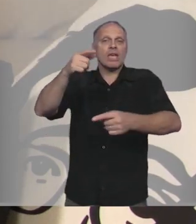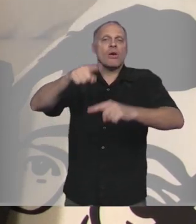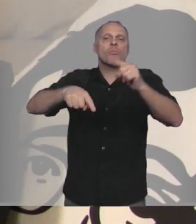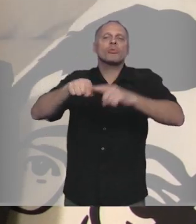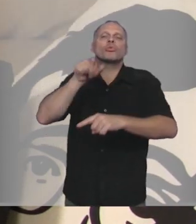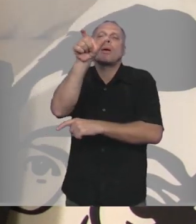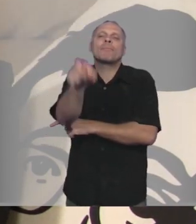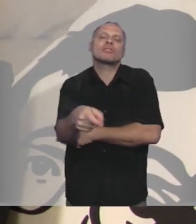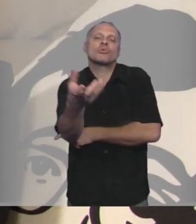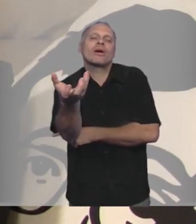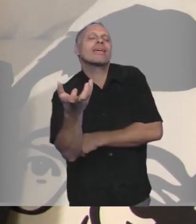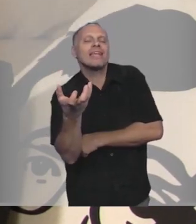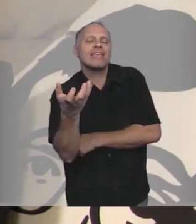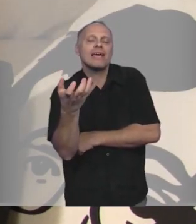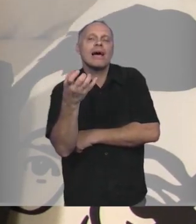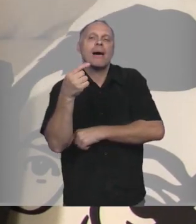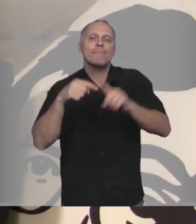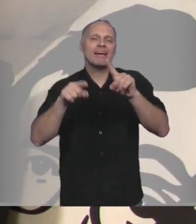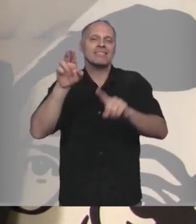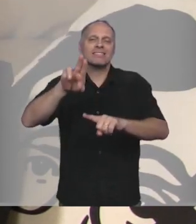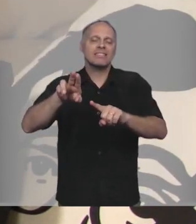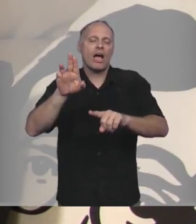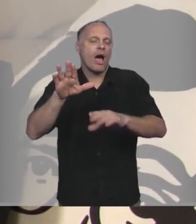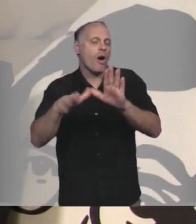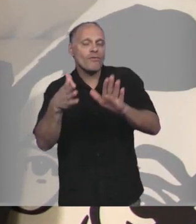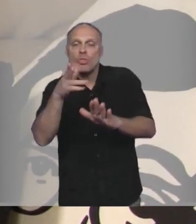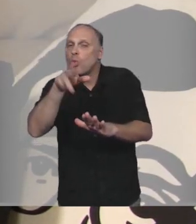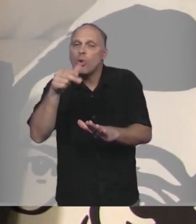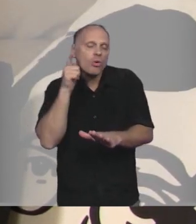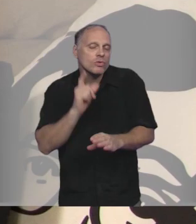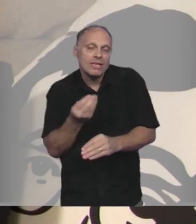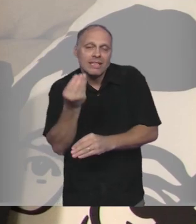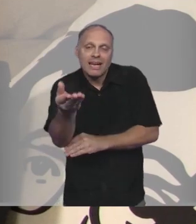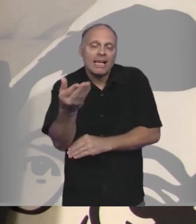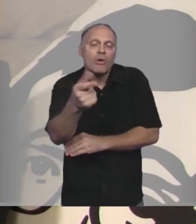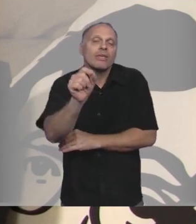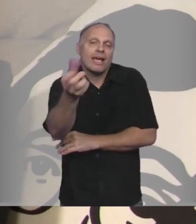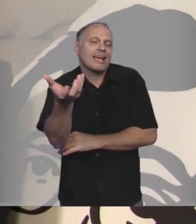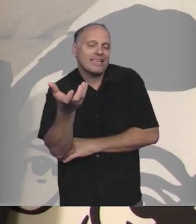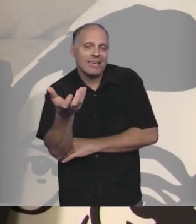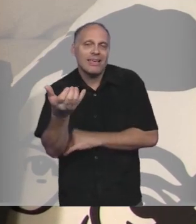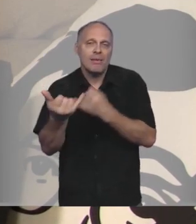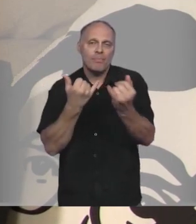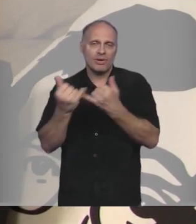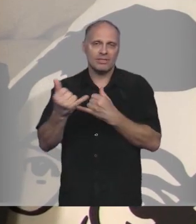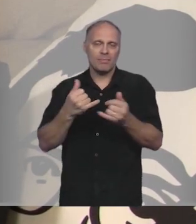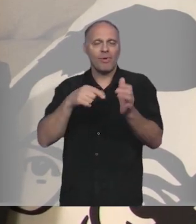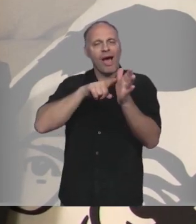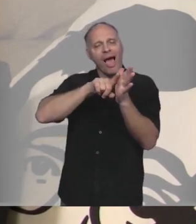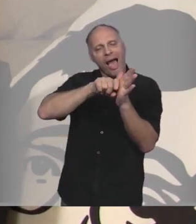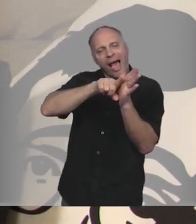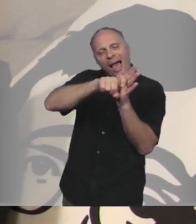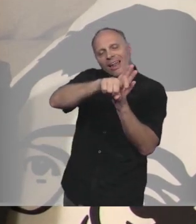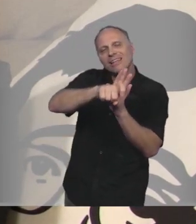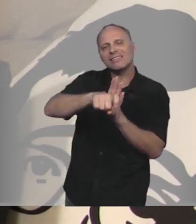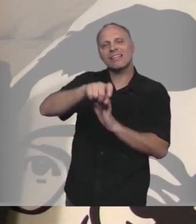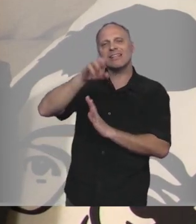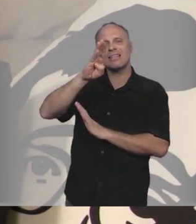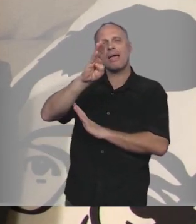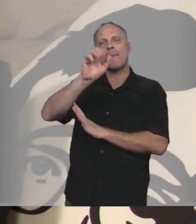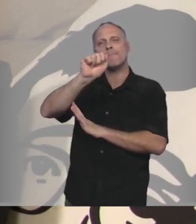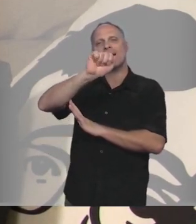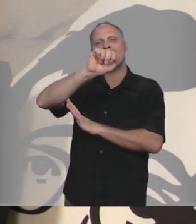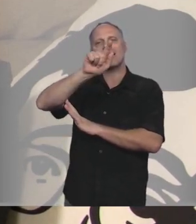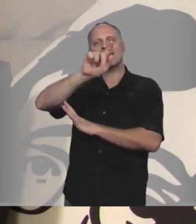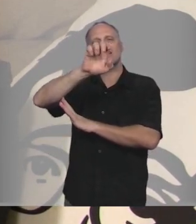que aquela pessoa gostaria, mas talvez eu nunca consiga. O Analista de Bagé, por exemplo, é o texto que